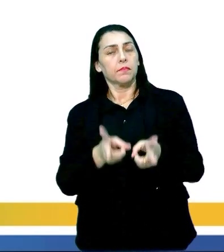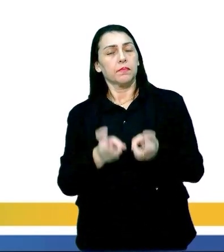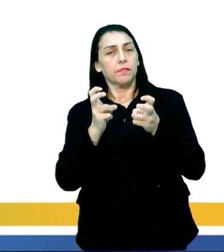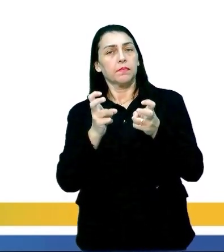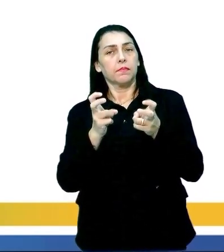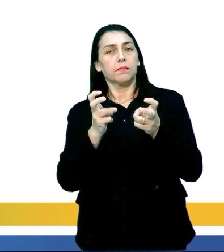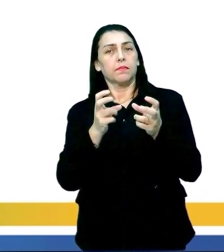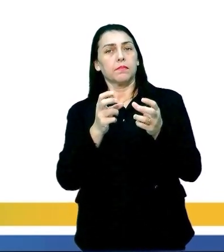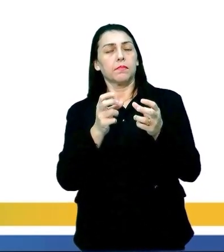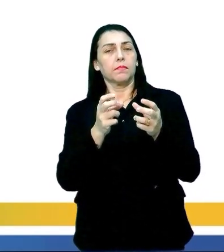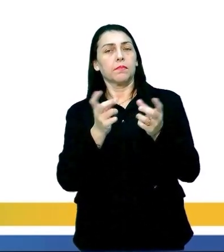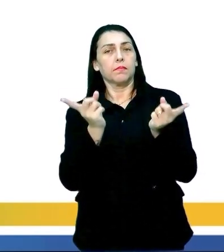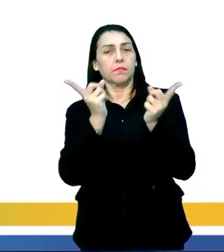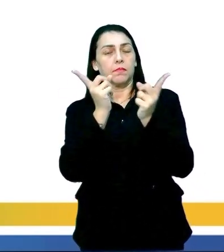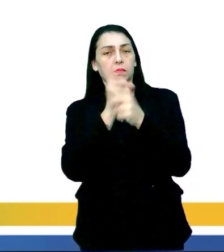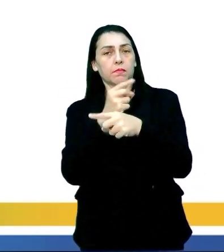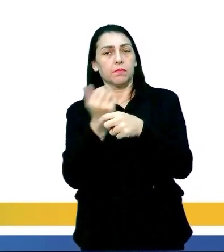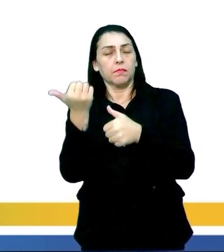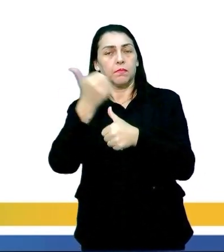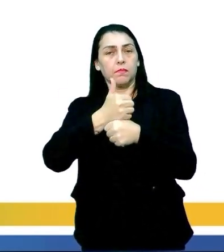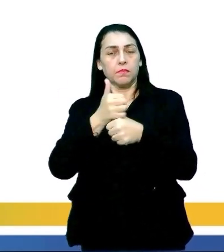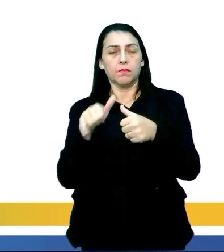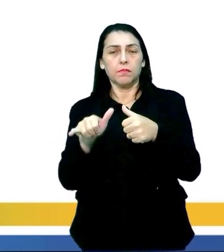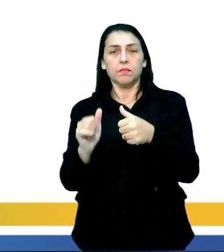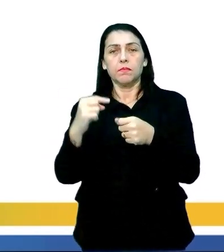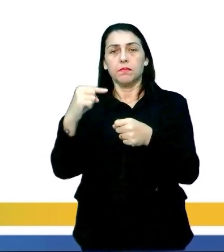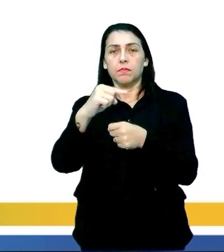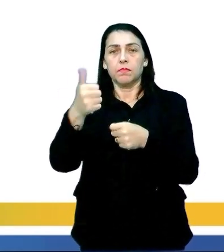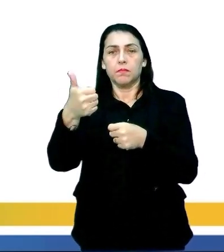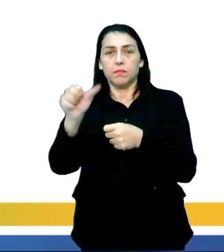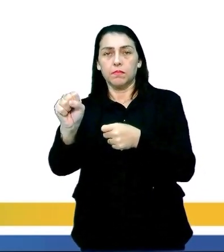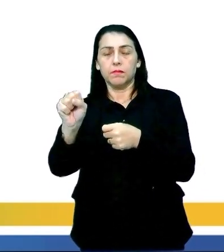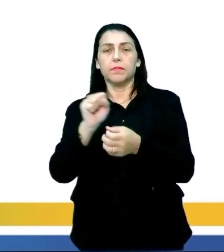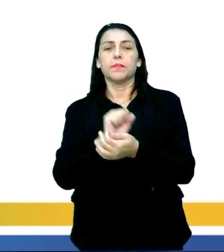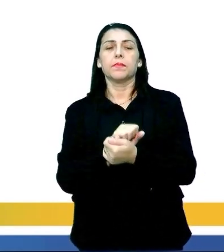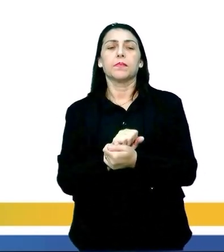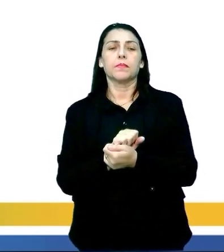estamos puxando aqui, no lugar do y, o menos 18.